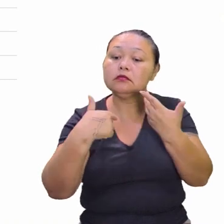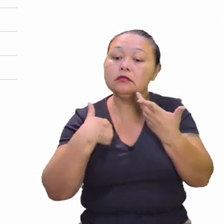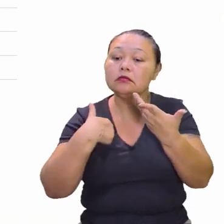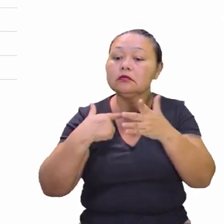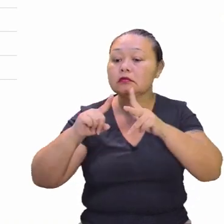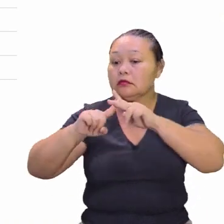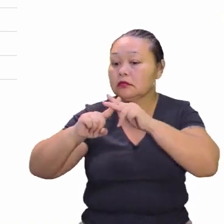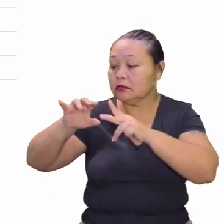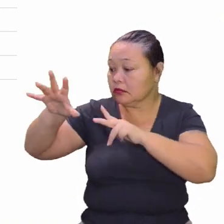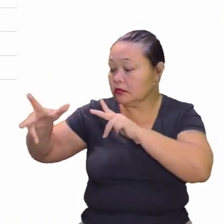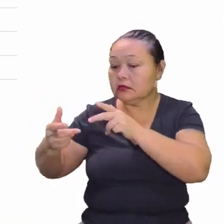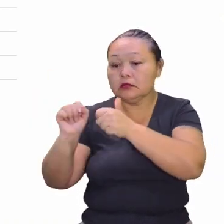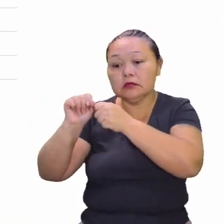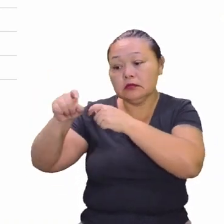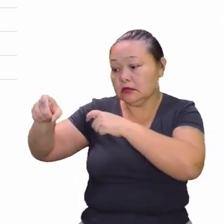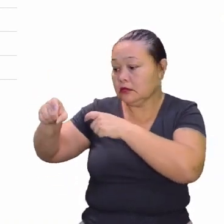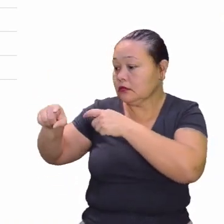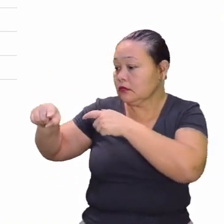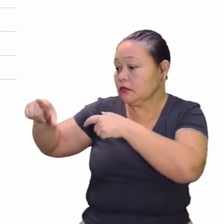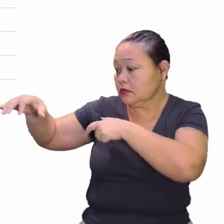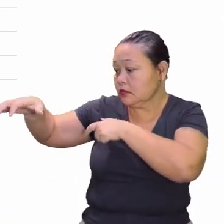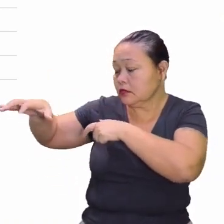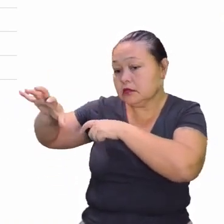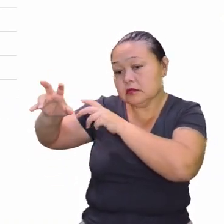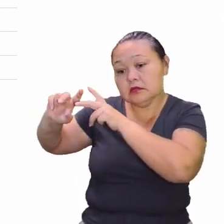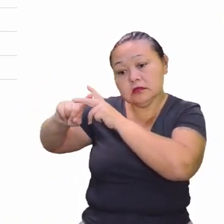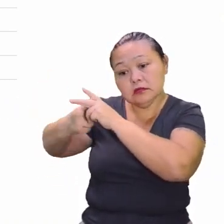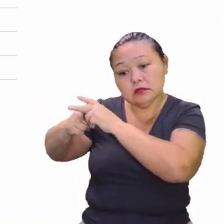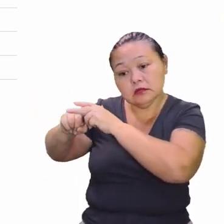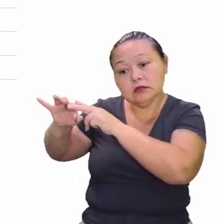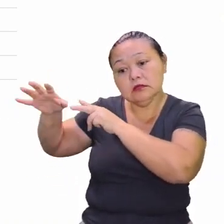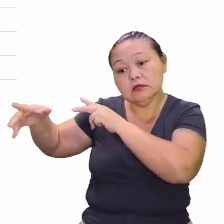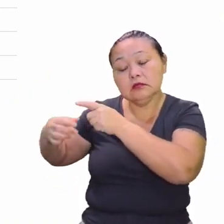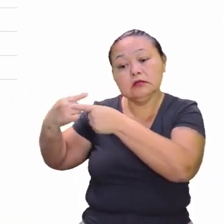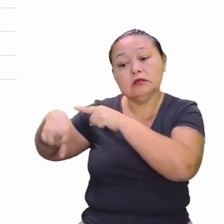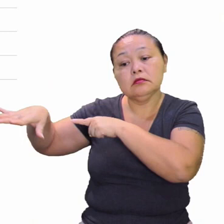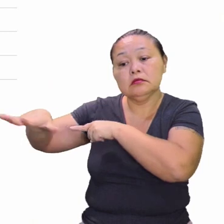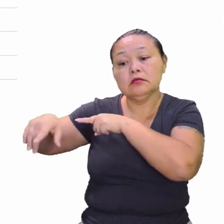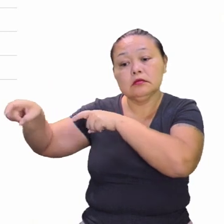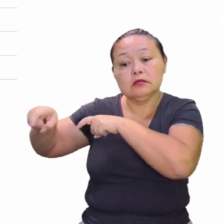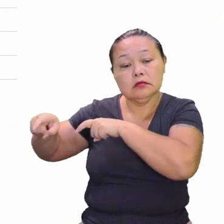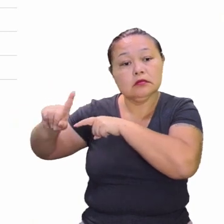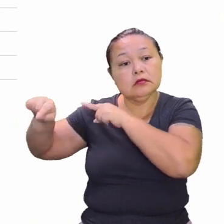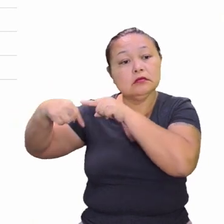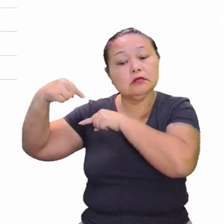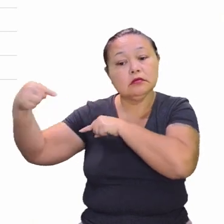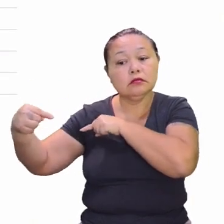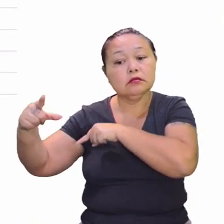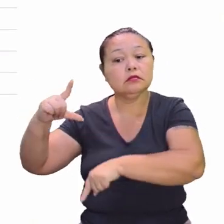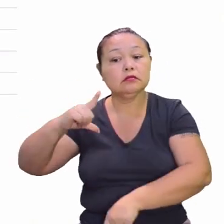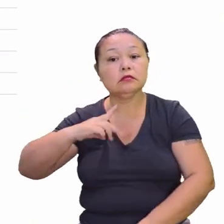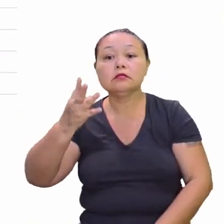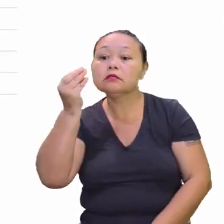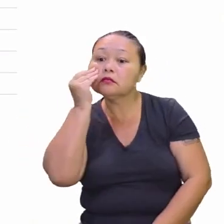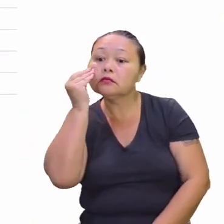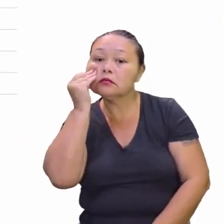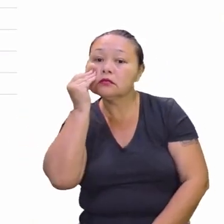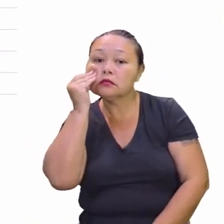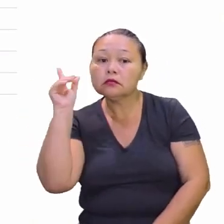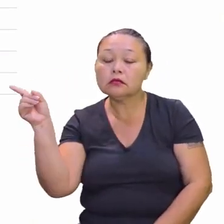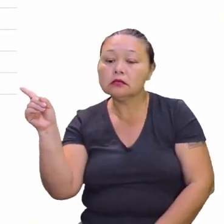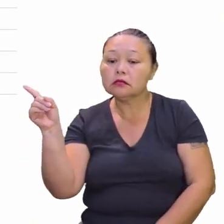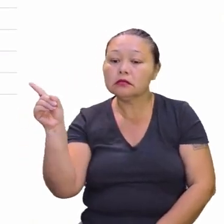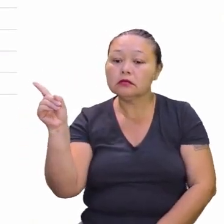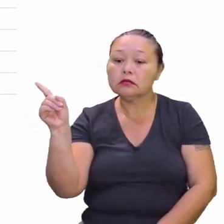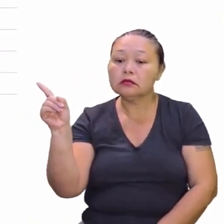da mecanização do campo em Rondônia. Exatamente. É isso? Então, a gente viu até, no próximo slide, a gente vai até verificar,